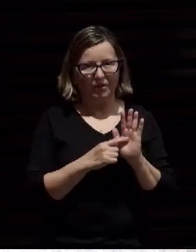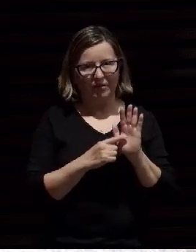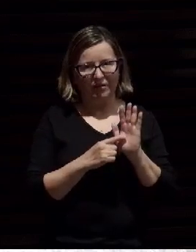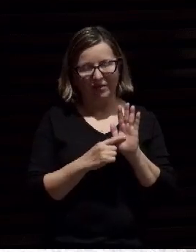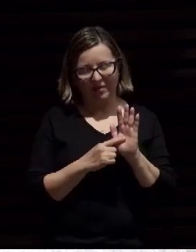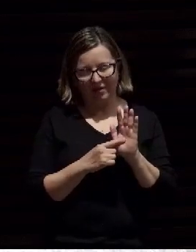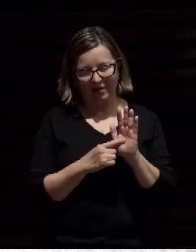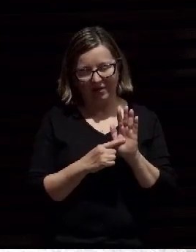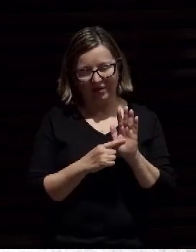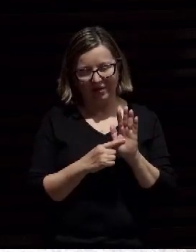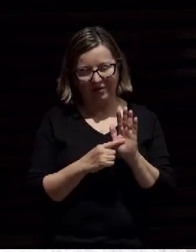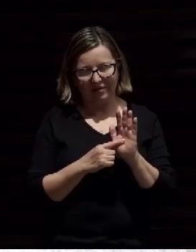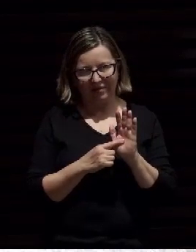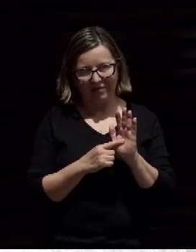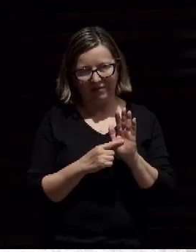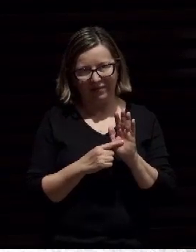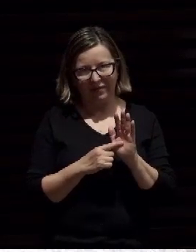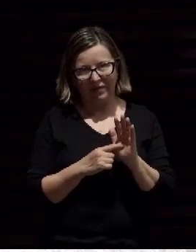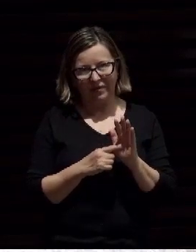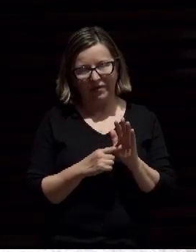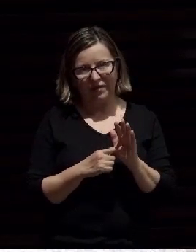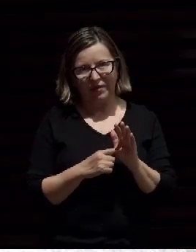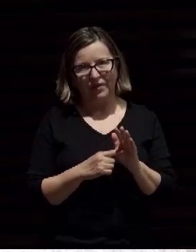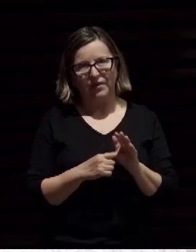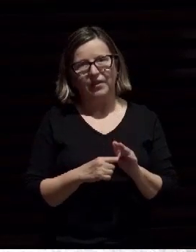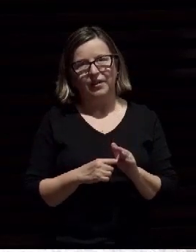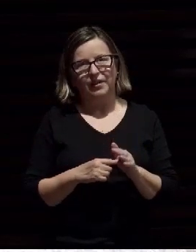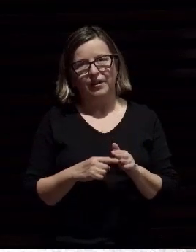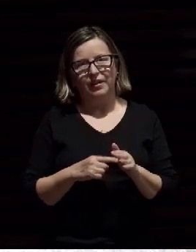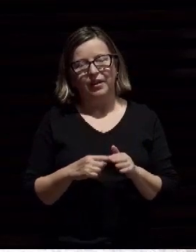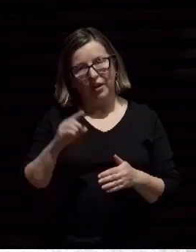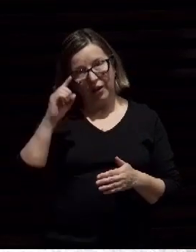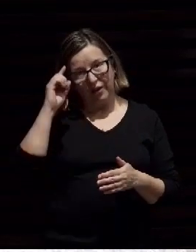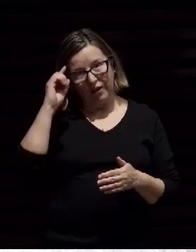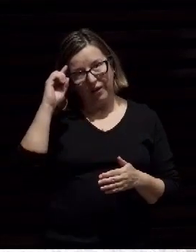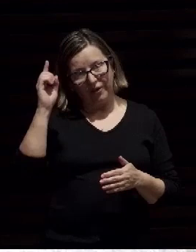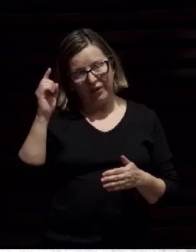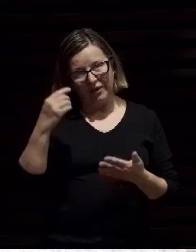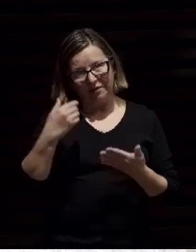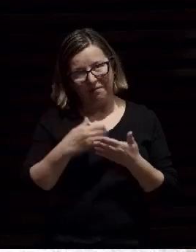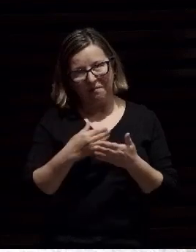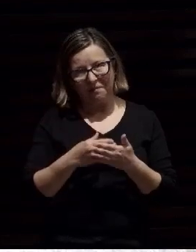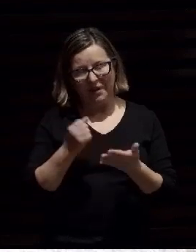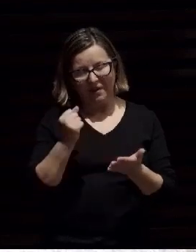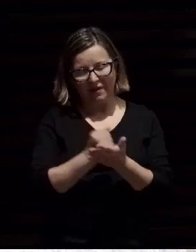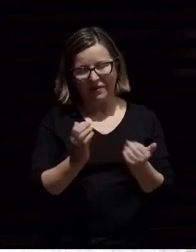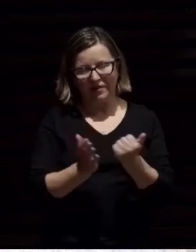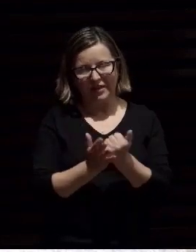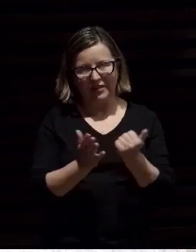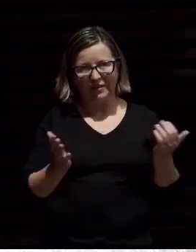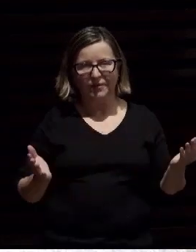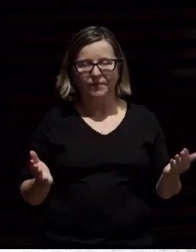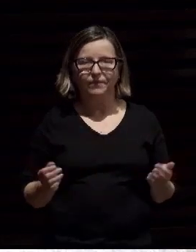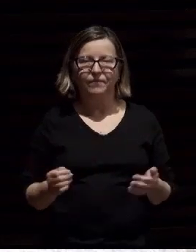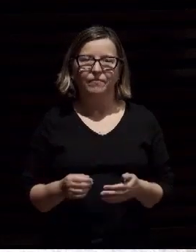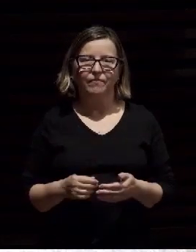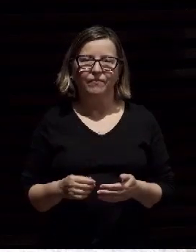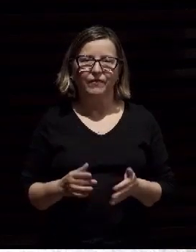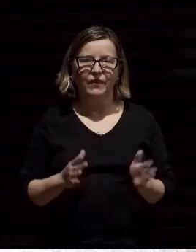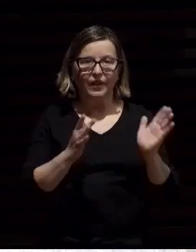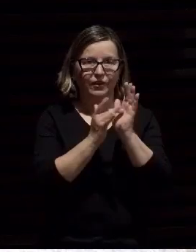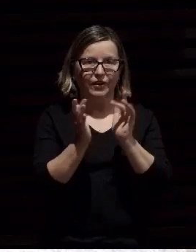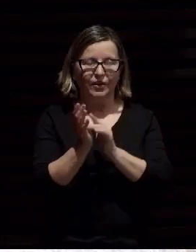os dias finais da crucificação, ali do tempo da crucificação. Tomando consigo os 12,